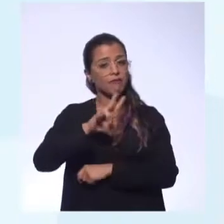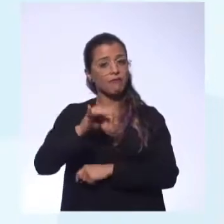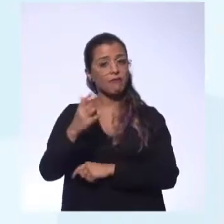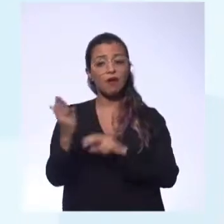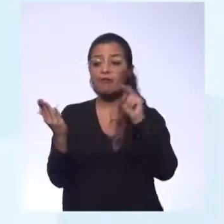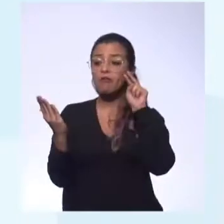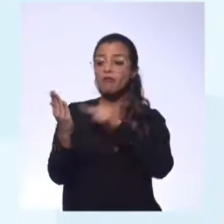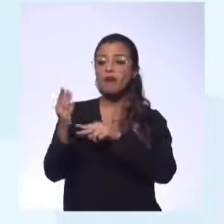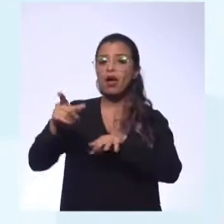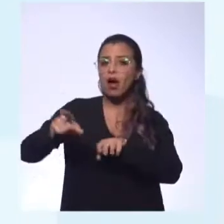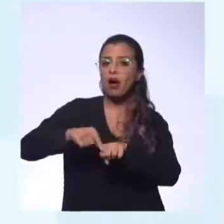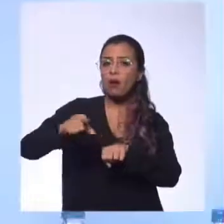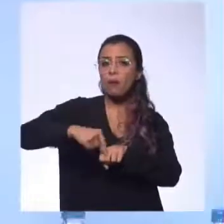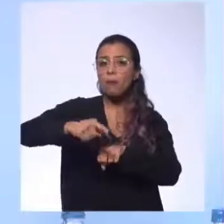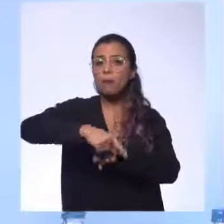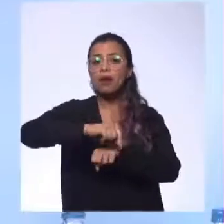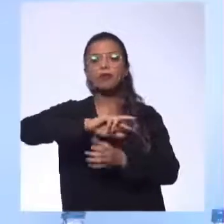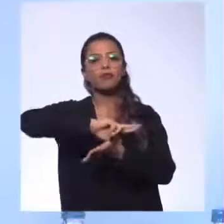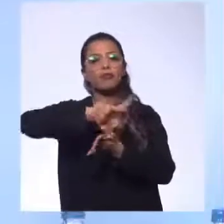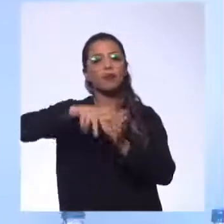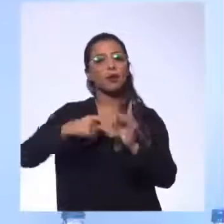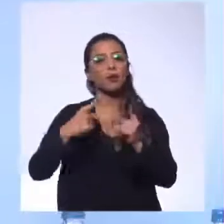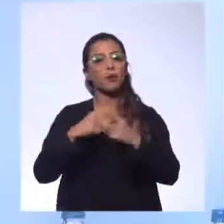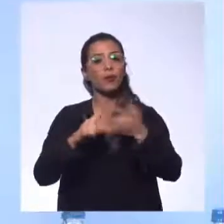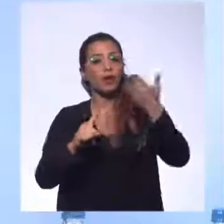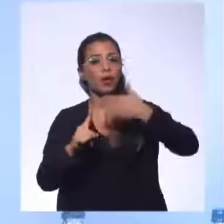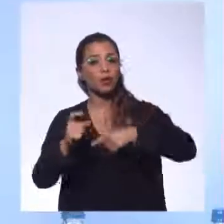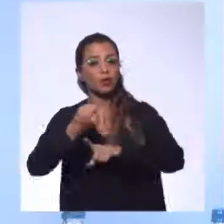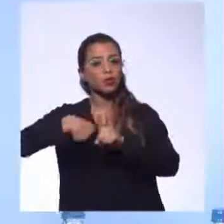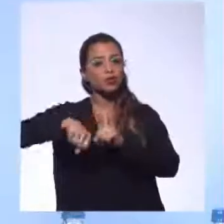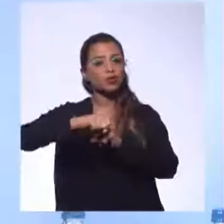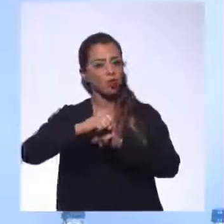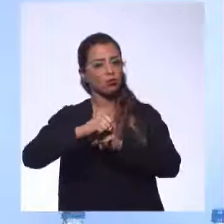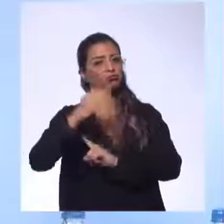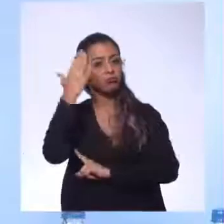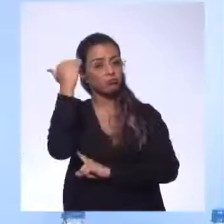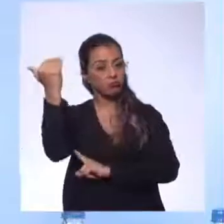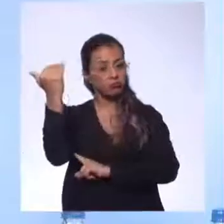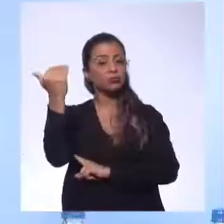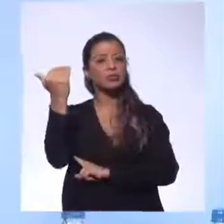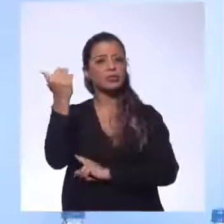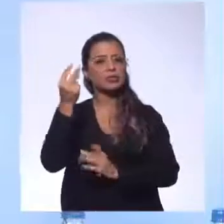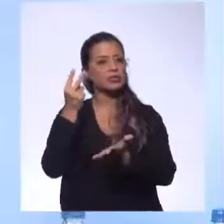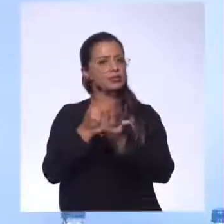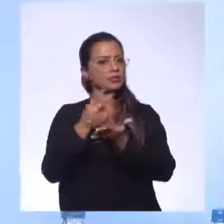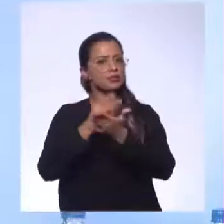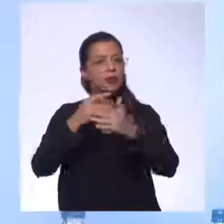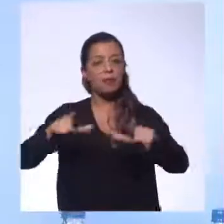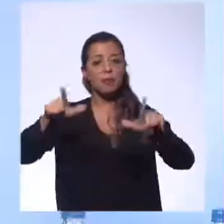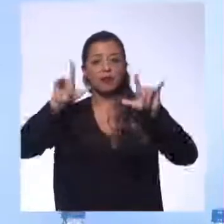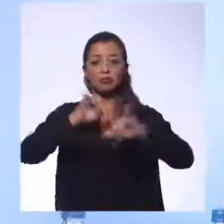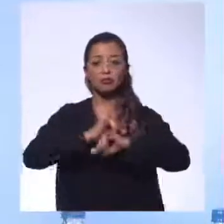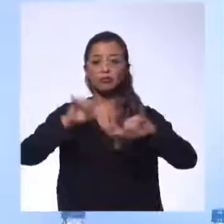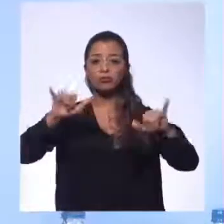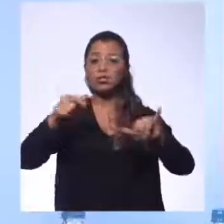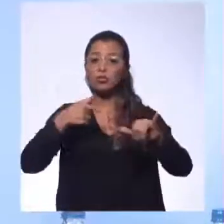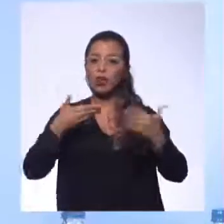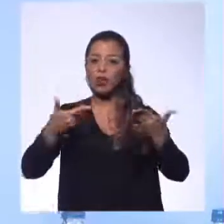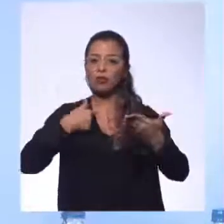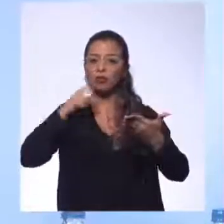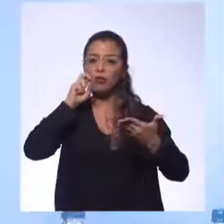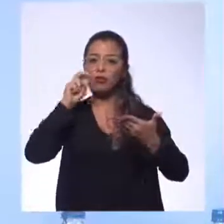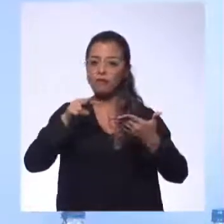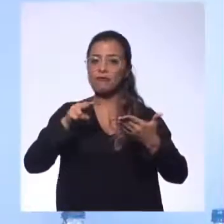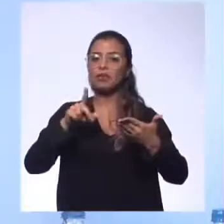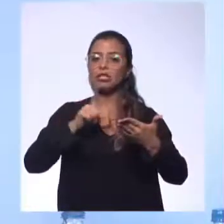muitos argumentos, né, segundo um sociólogo aí que é conhecido, ele está aparecendo direto nas notícias. Hoje mesmo estava vendo, tinha